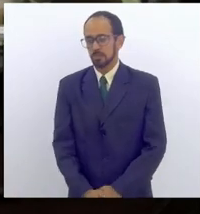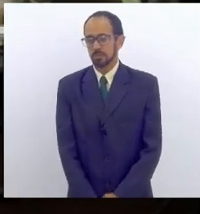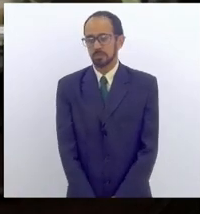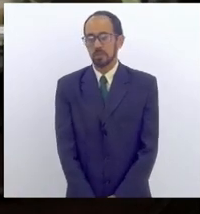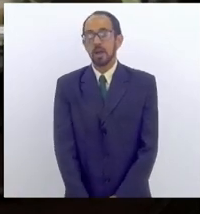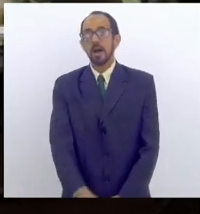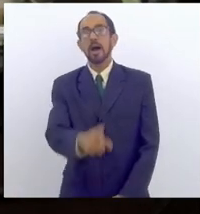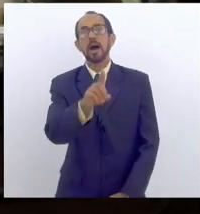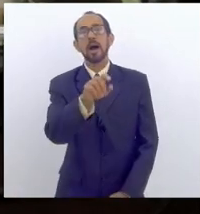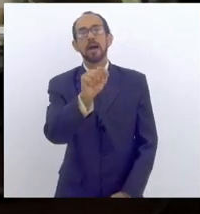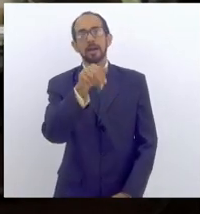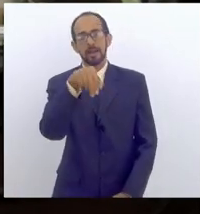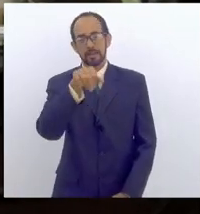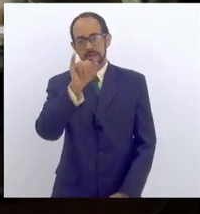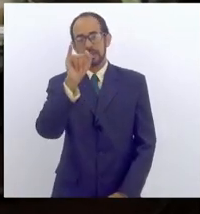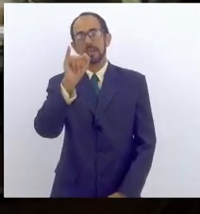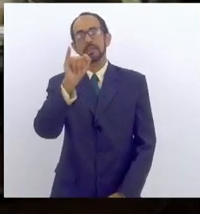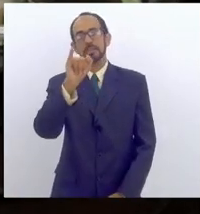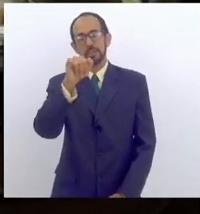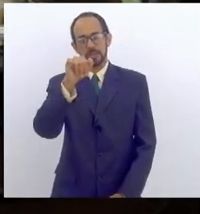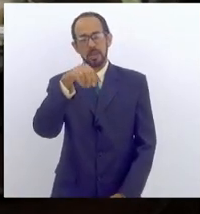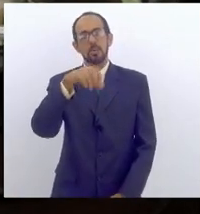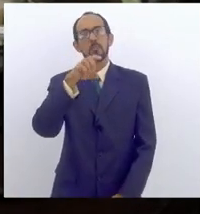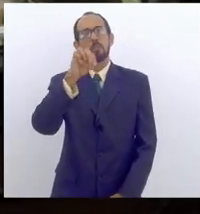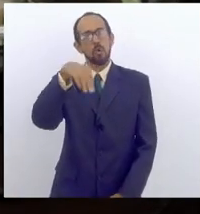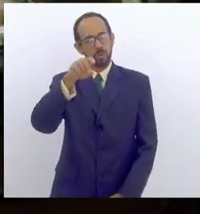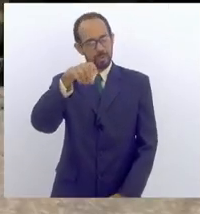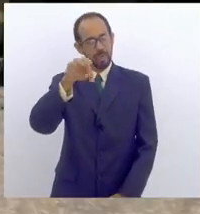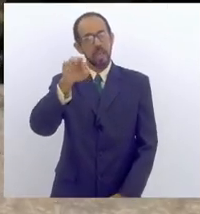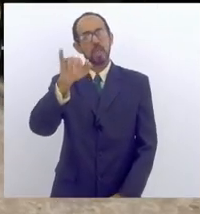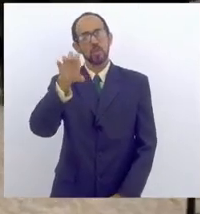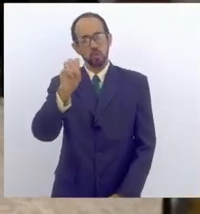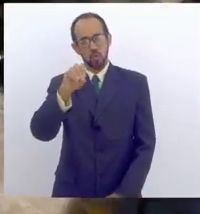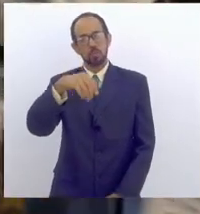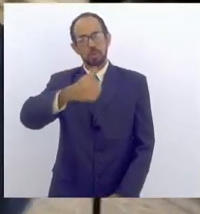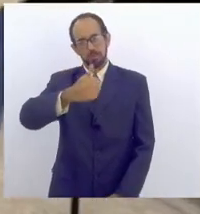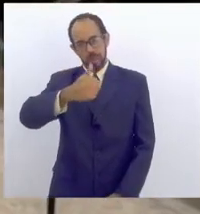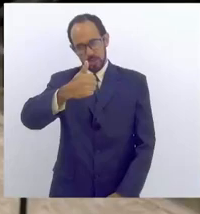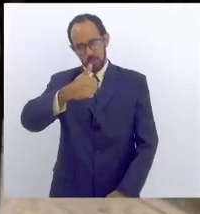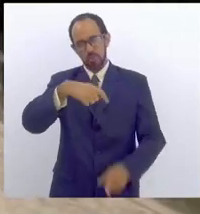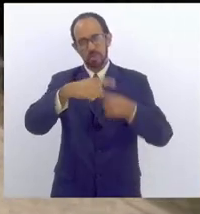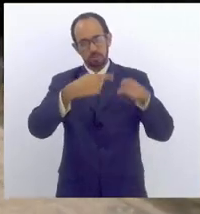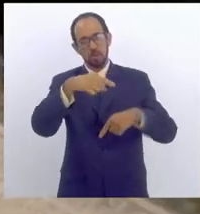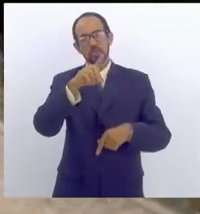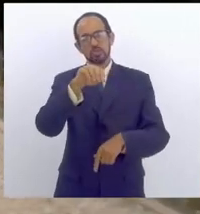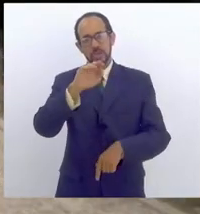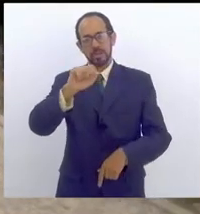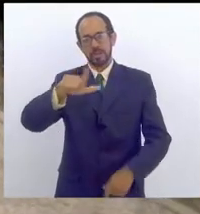Monteiro, depois Daniel Librelon. Agora sim.